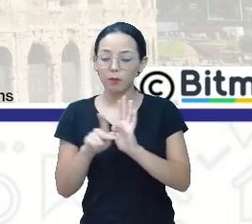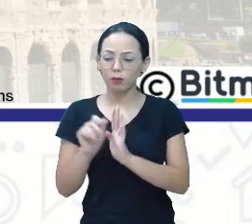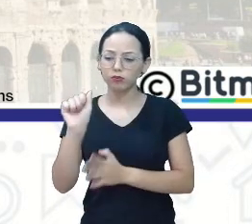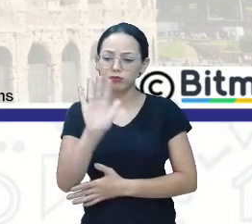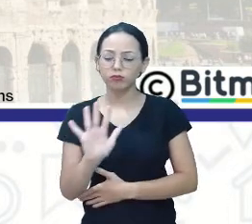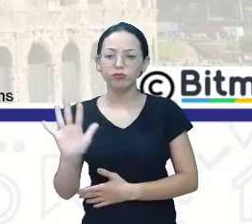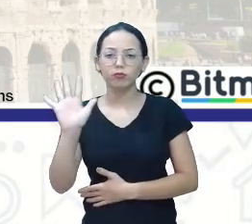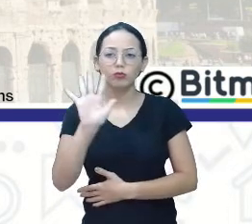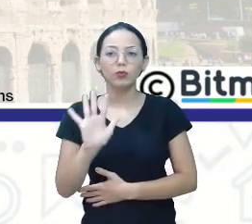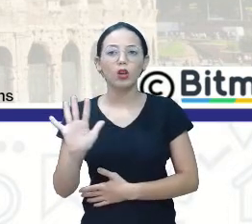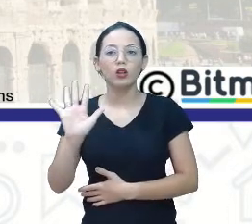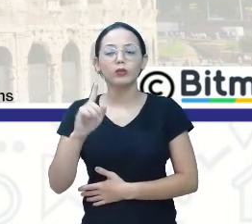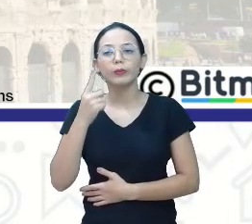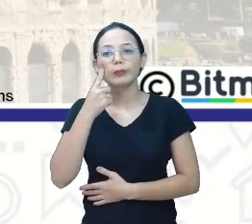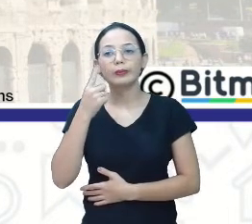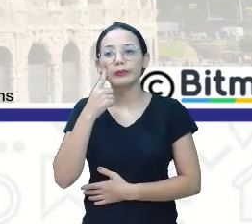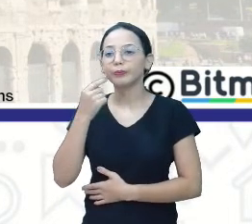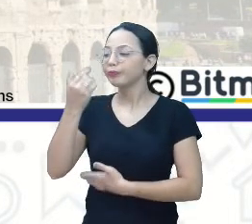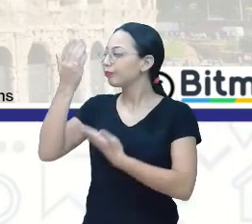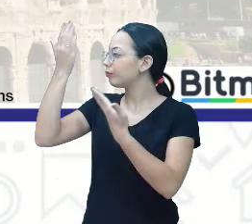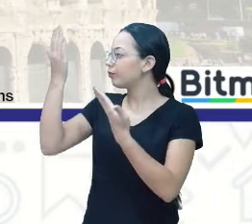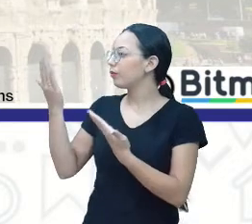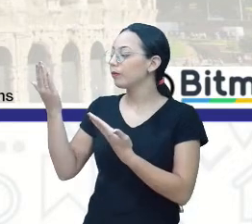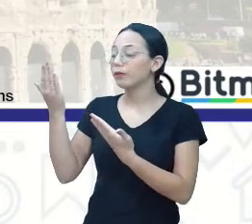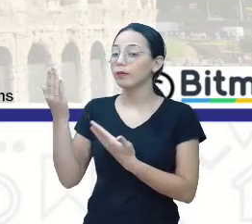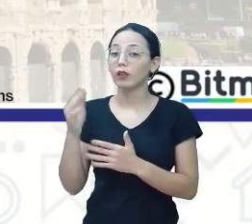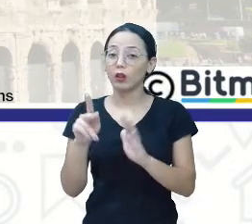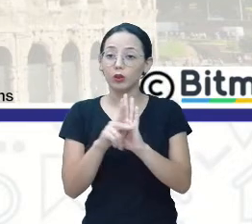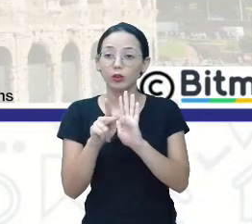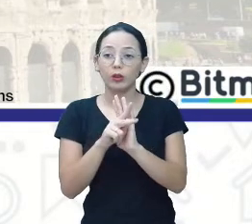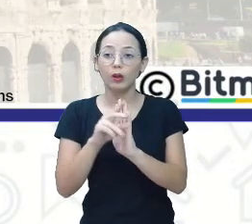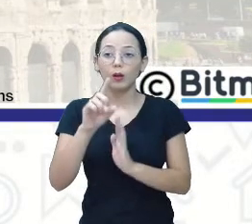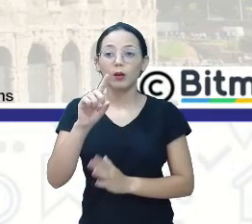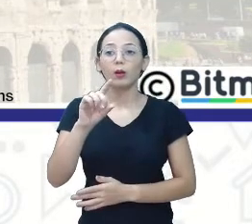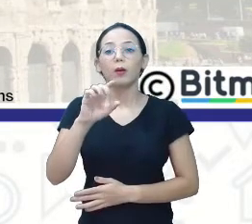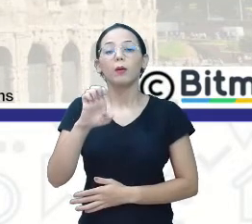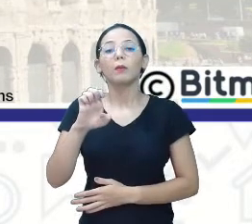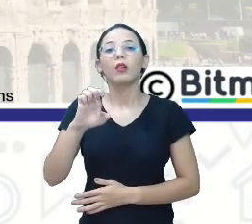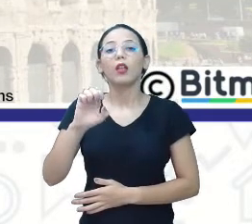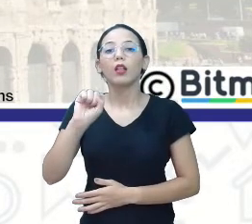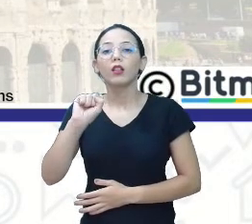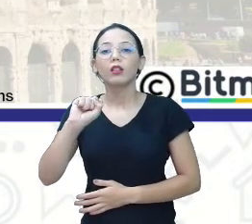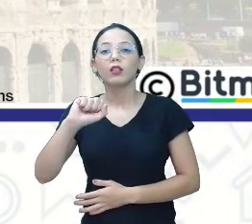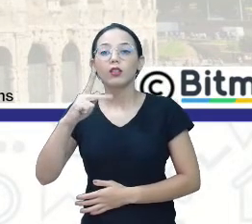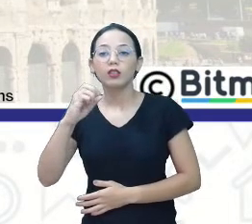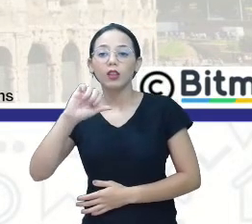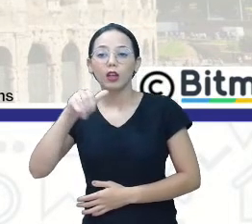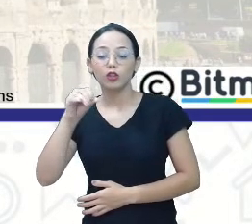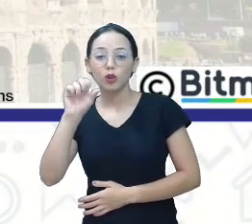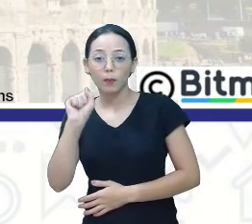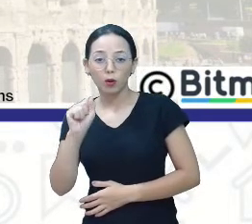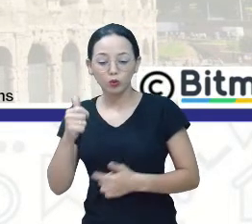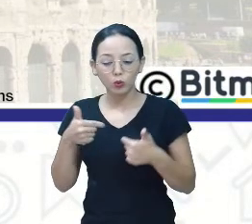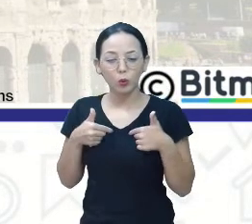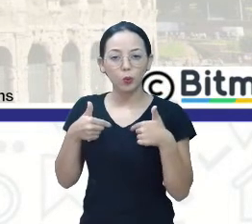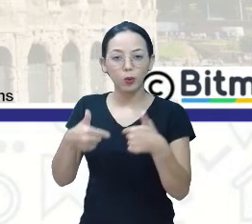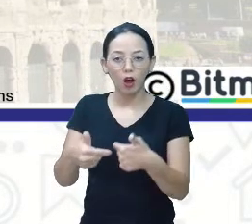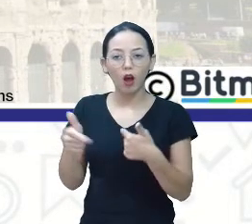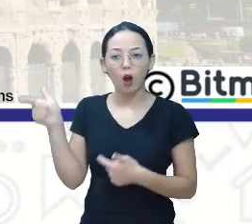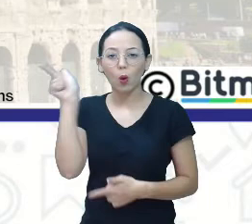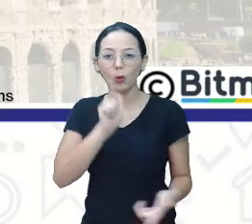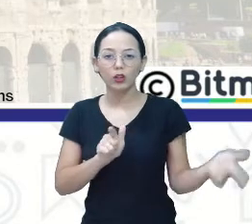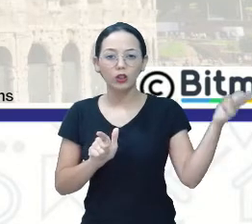imagem aqui chamada de Despojos da Conquista de Jerusalém. O Arco de Tito, ele